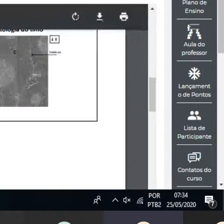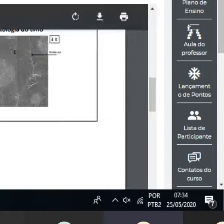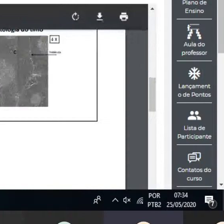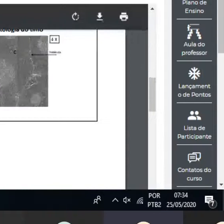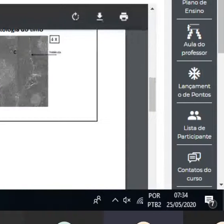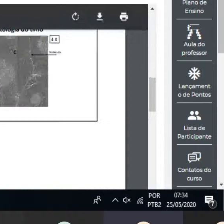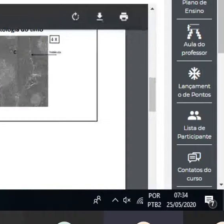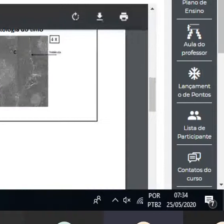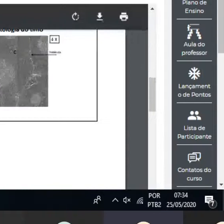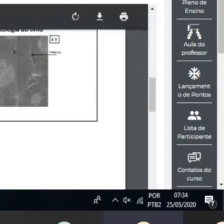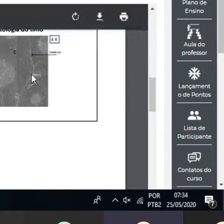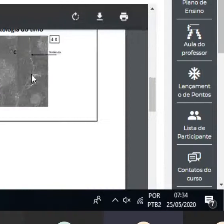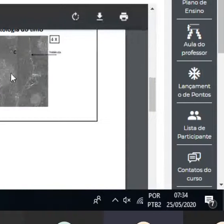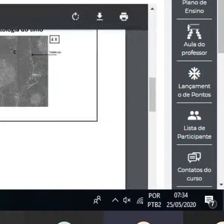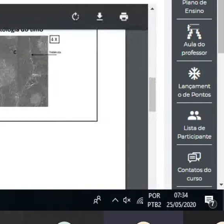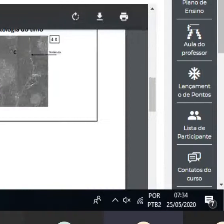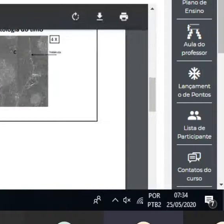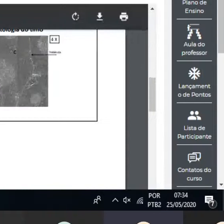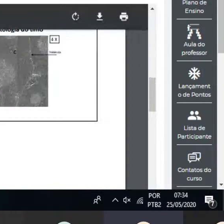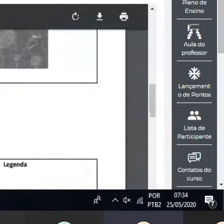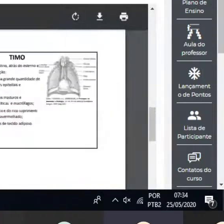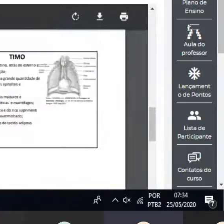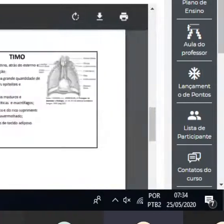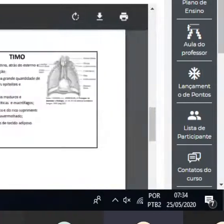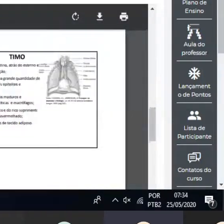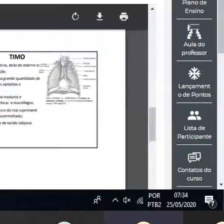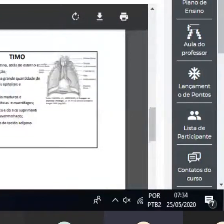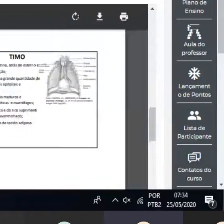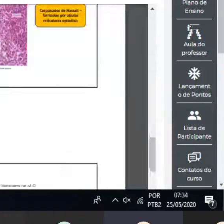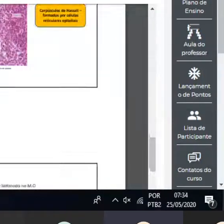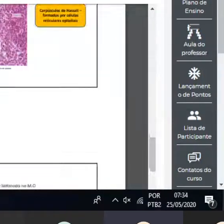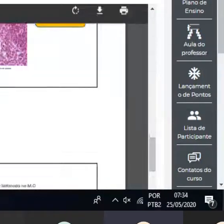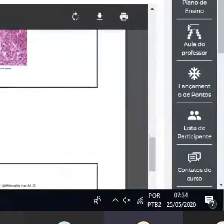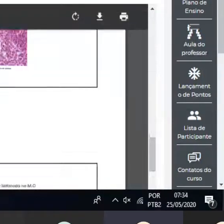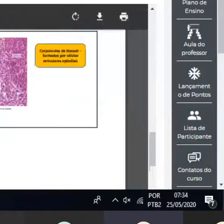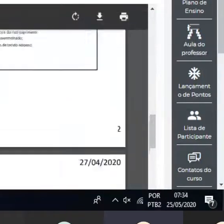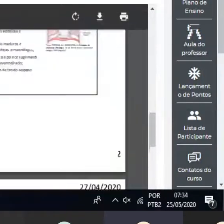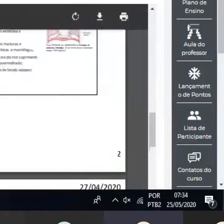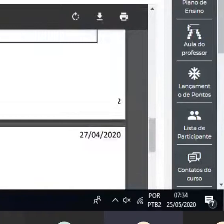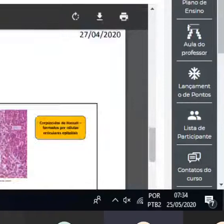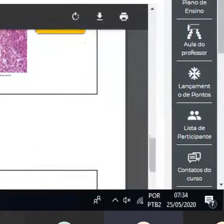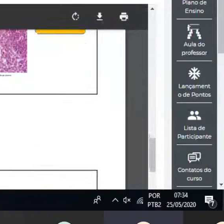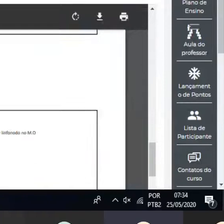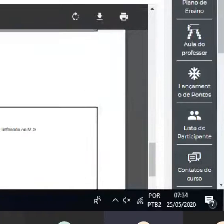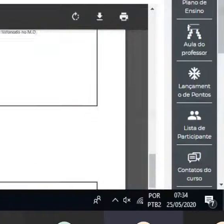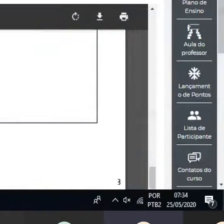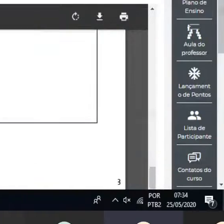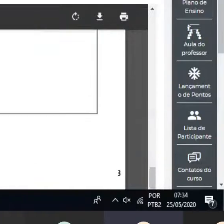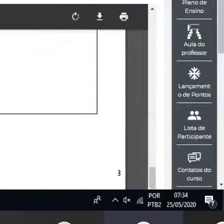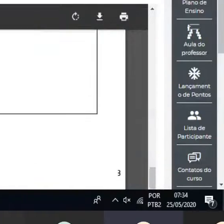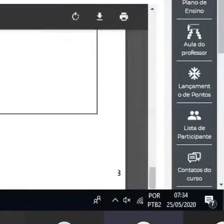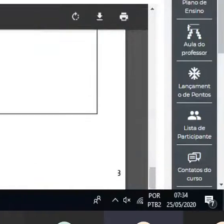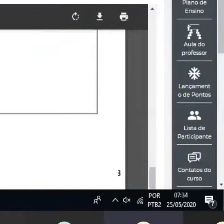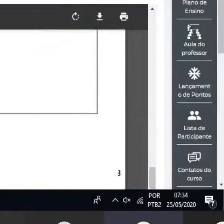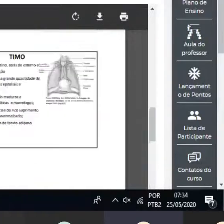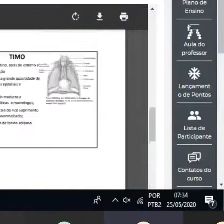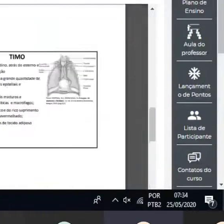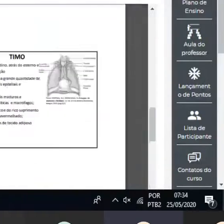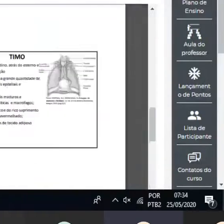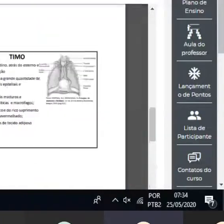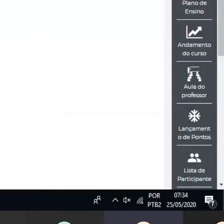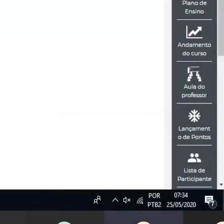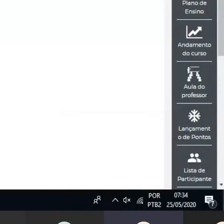Esse slide digital aula prática que é o preto e branco, tá? O outro é colorido, certo? Então, o